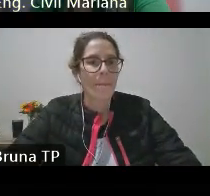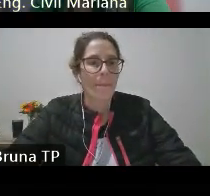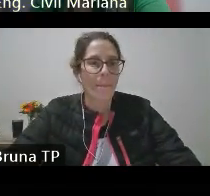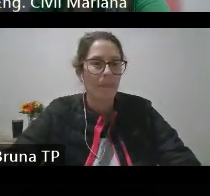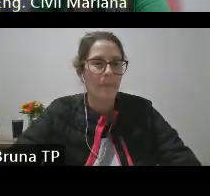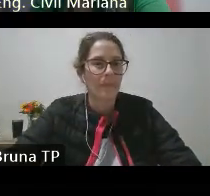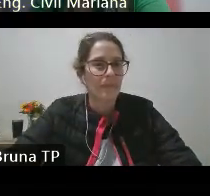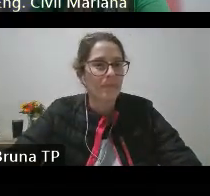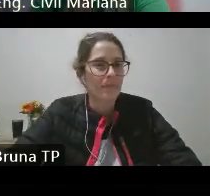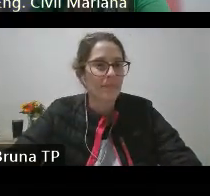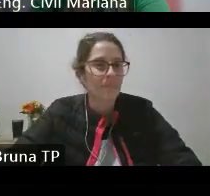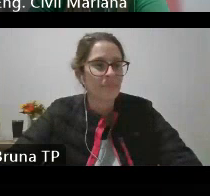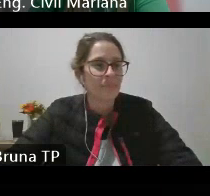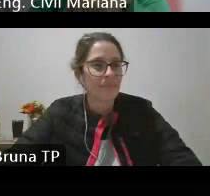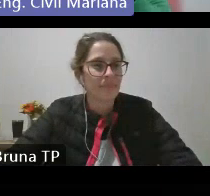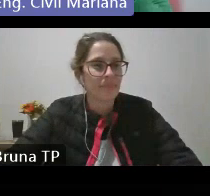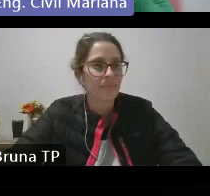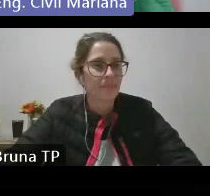nesse canto aí?